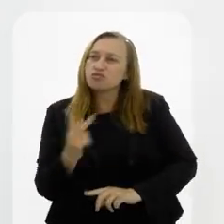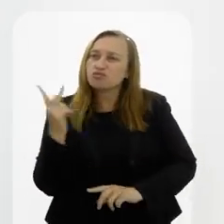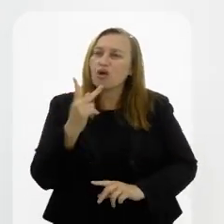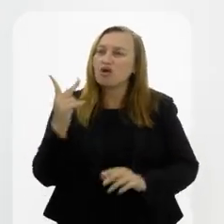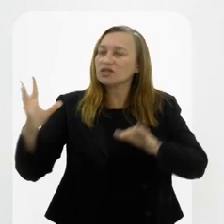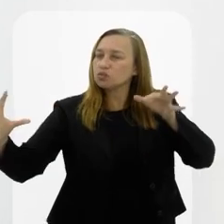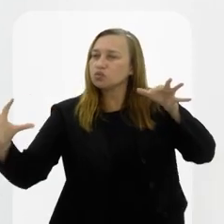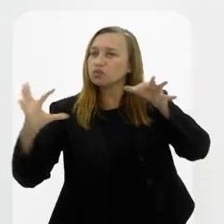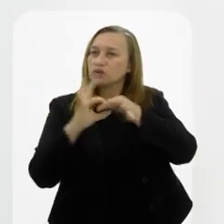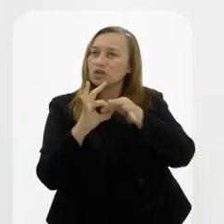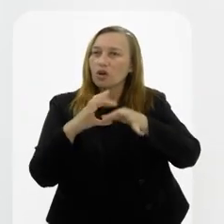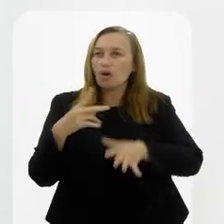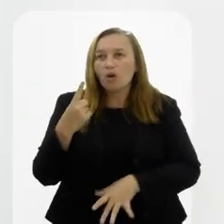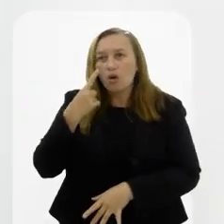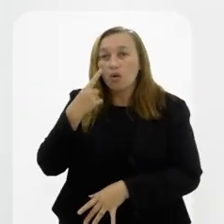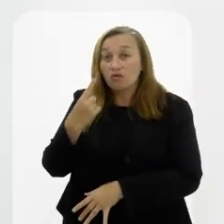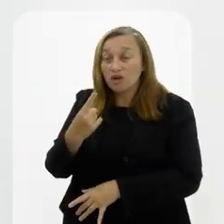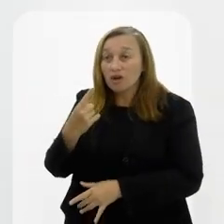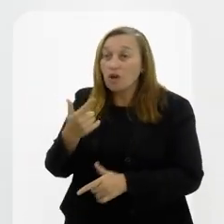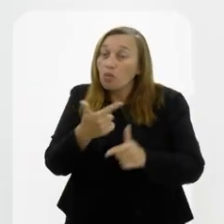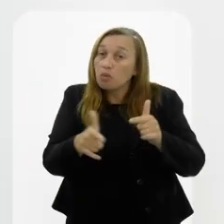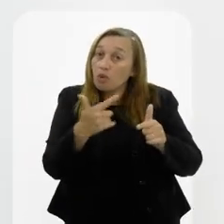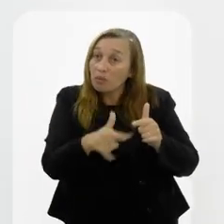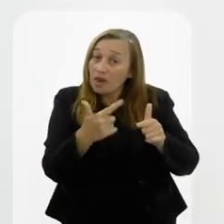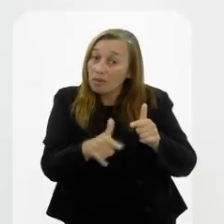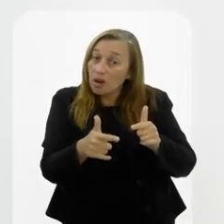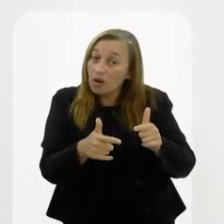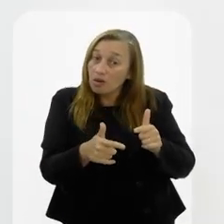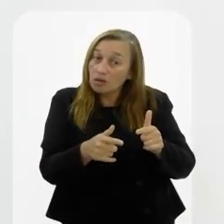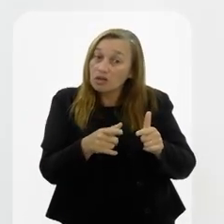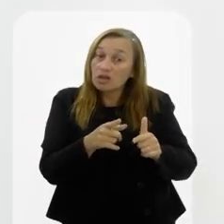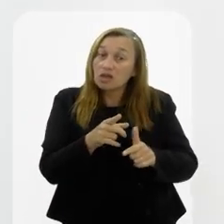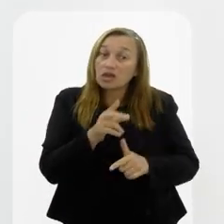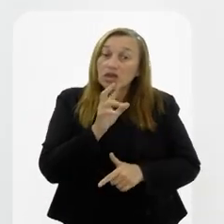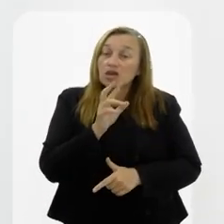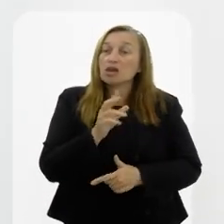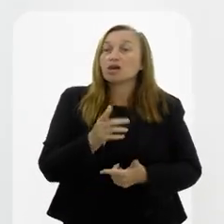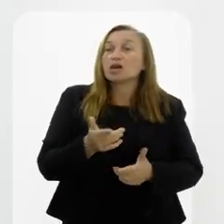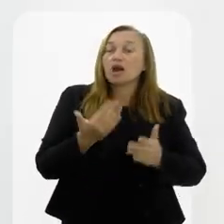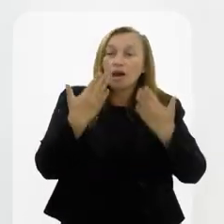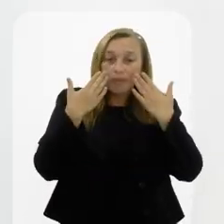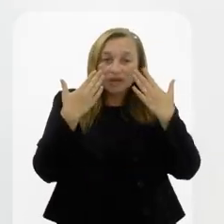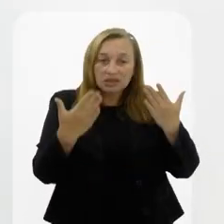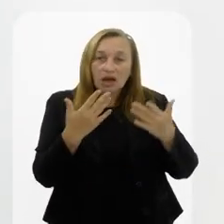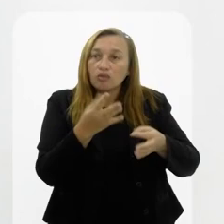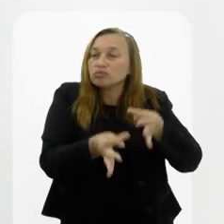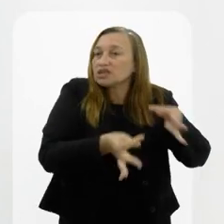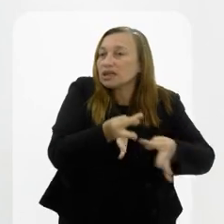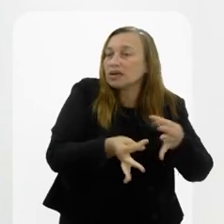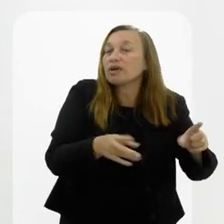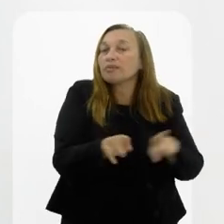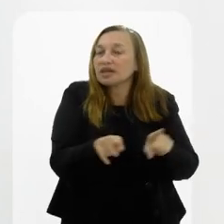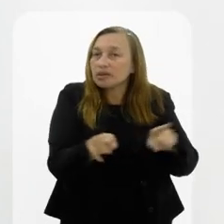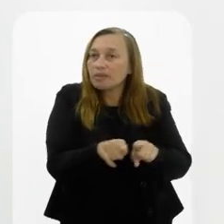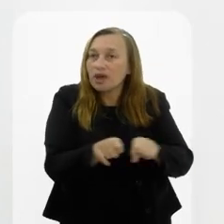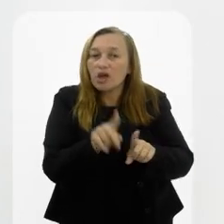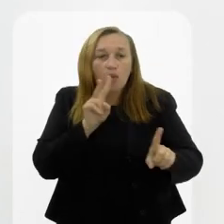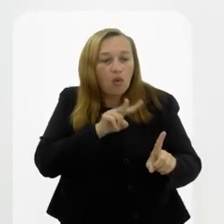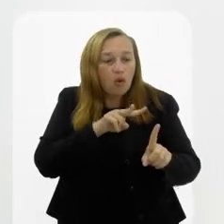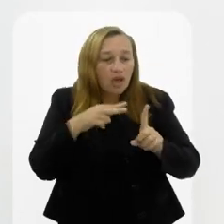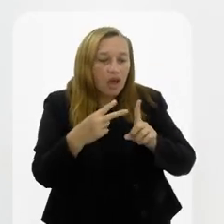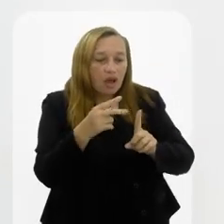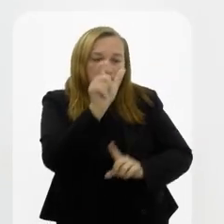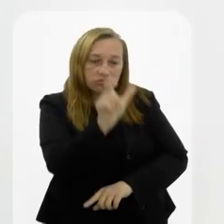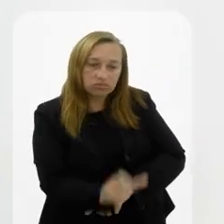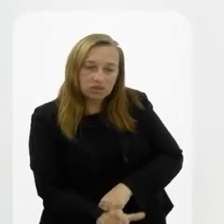fazer essa conexão. Olhar o problema, diagnosticar o problema, apresentar o tratamento, mas olhar